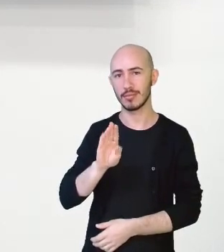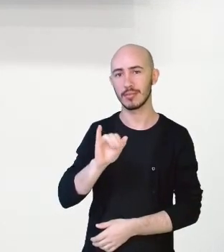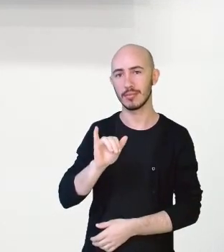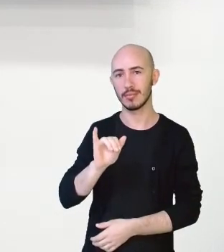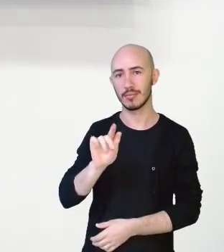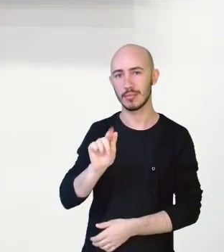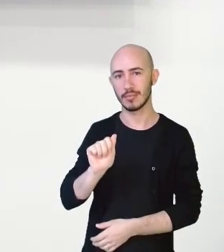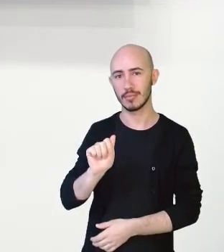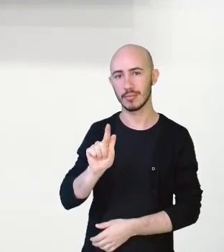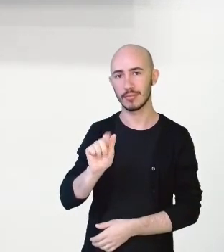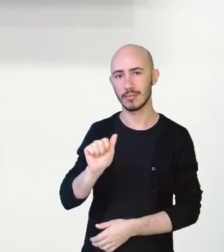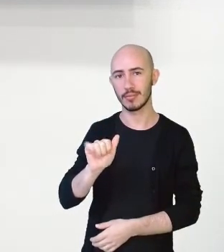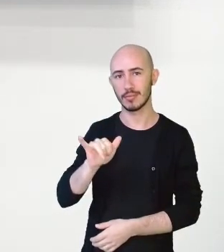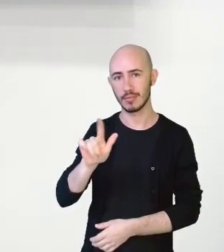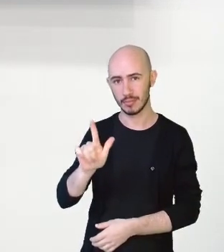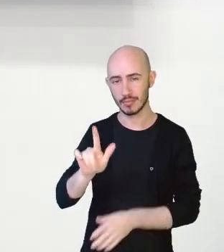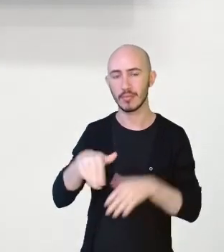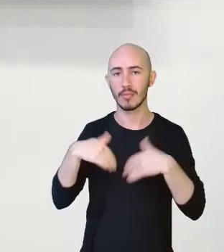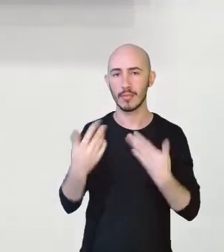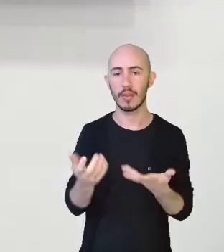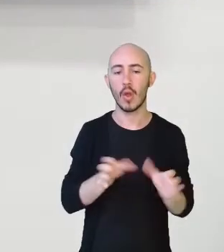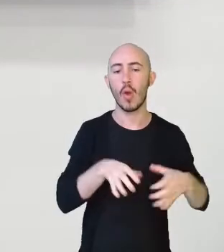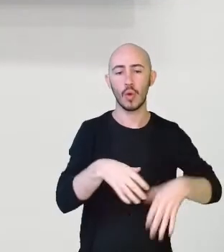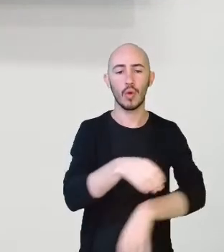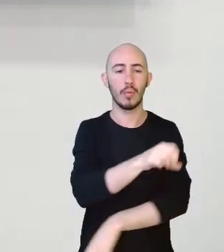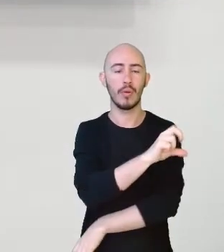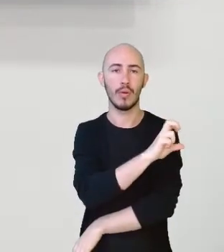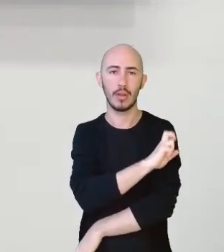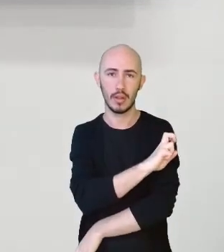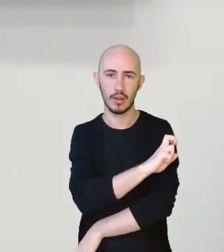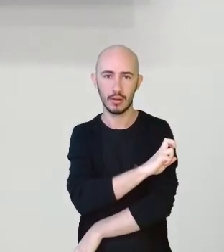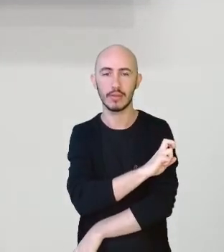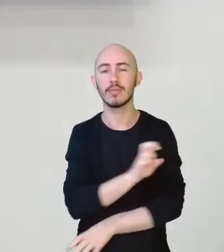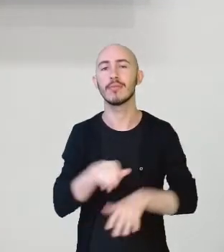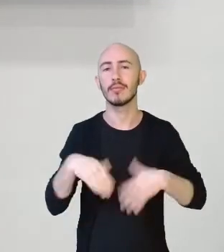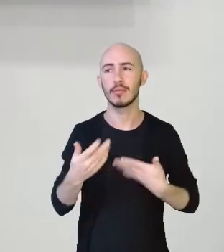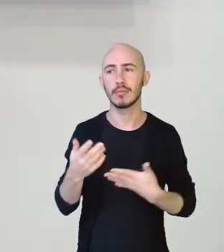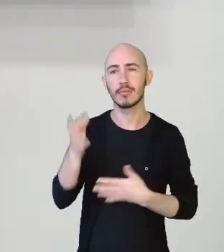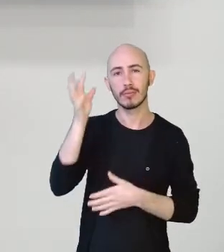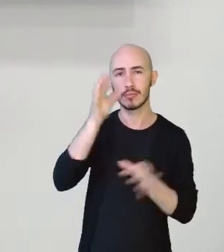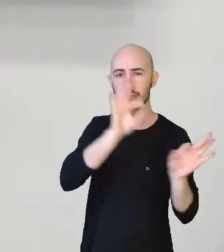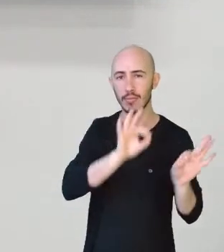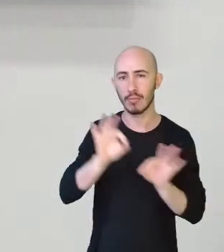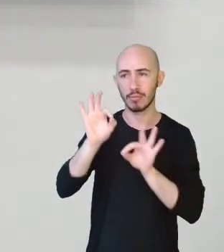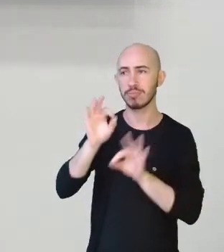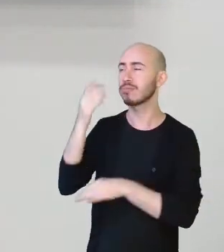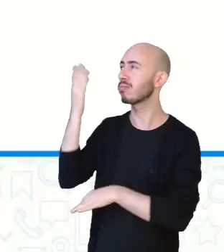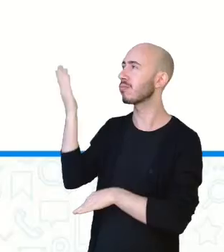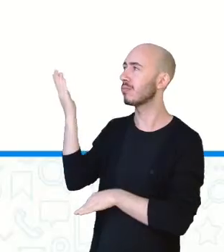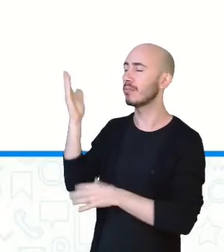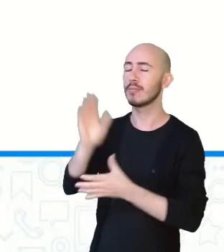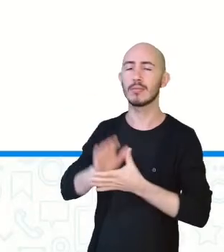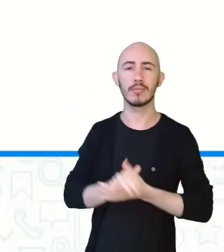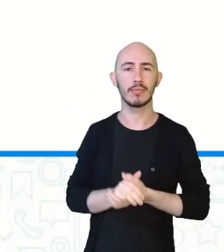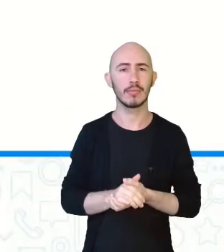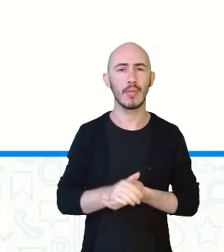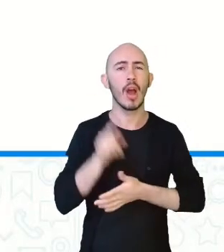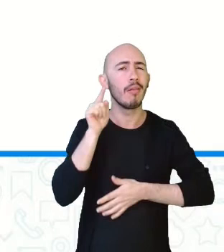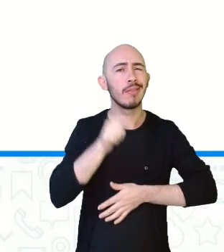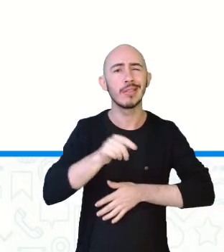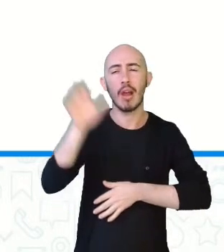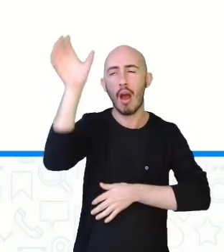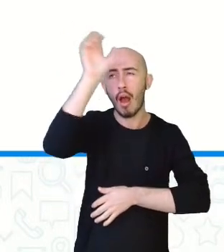a geografia hoje para os 5º anos. Vamos ler esse pensamento junto comigo? O que você aprende de